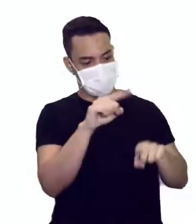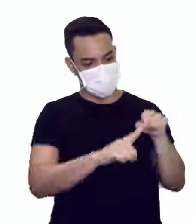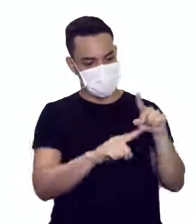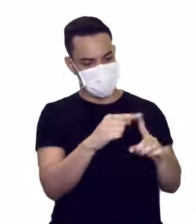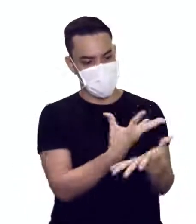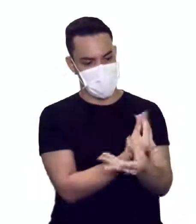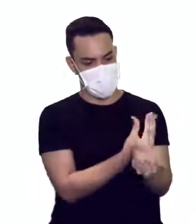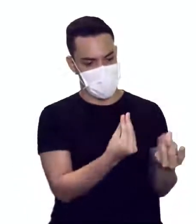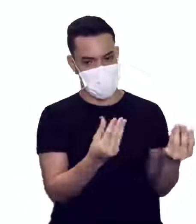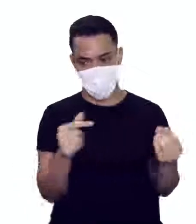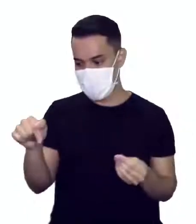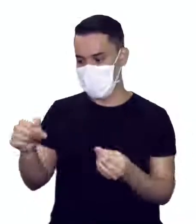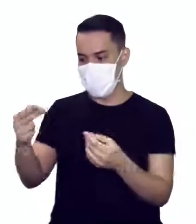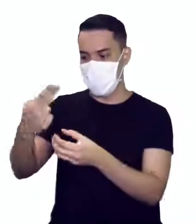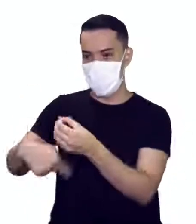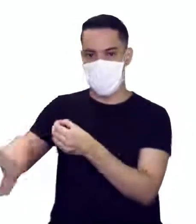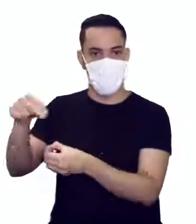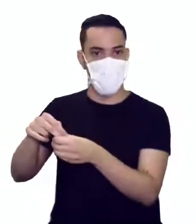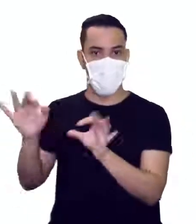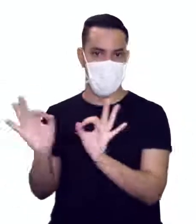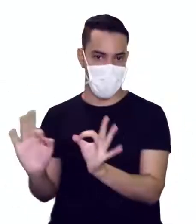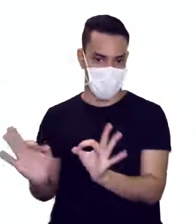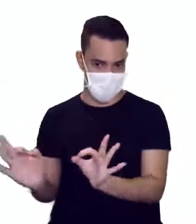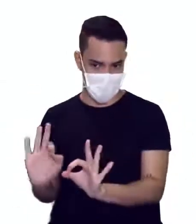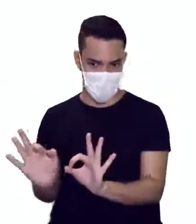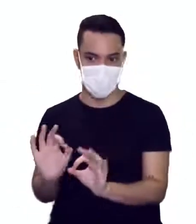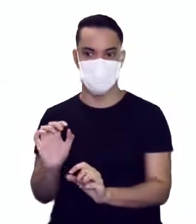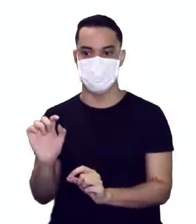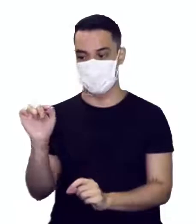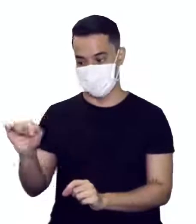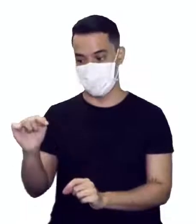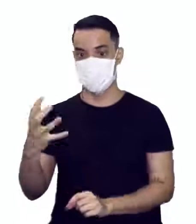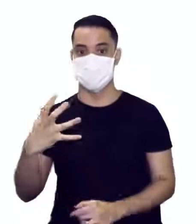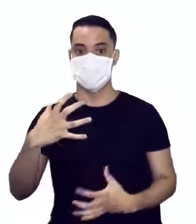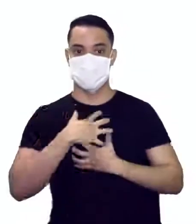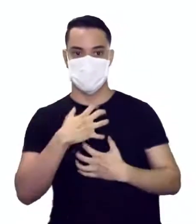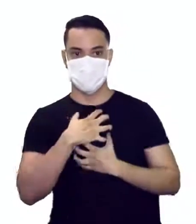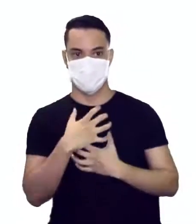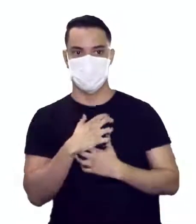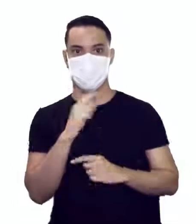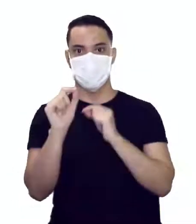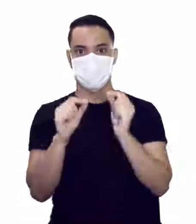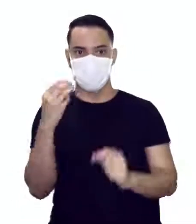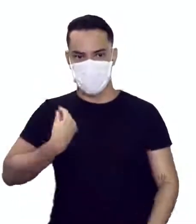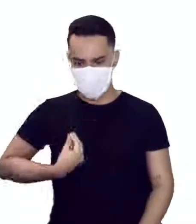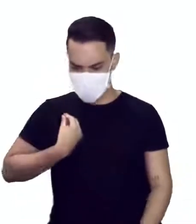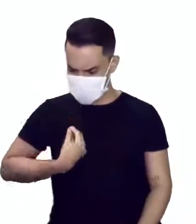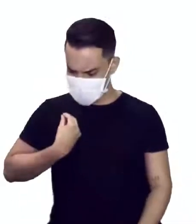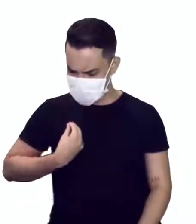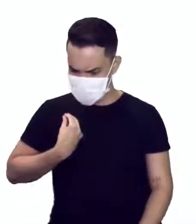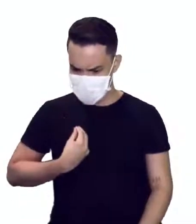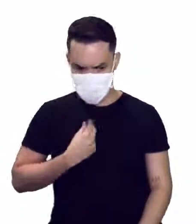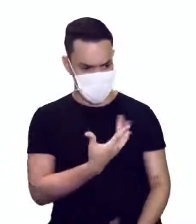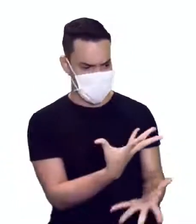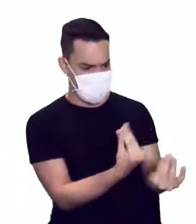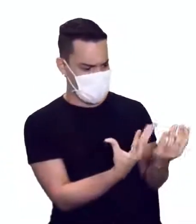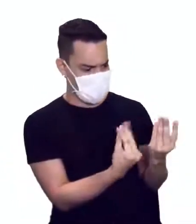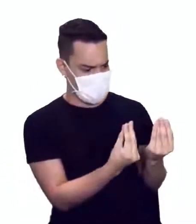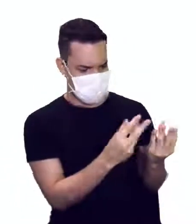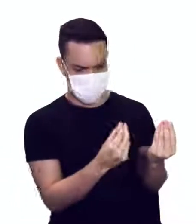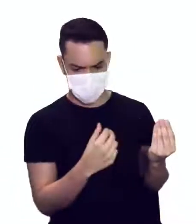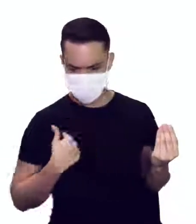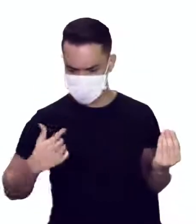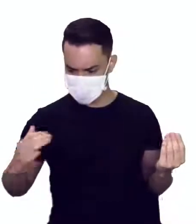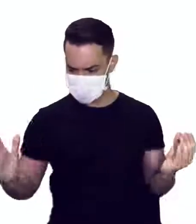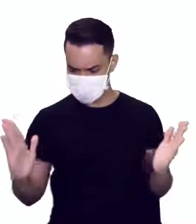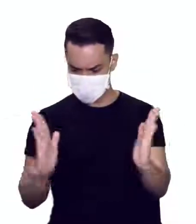e o outro neutro, esse corpo neutro aqui, ele vai sentir a presença de cargas em excesso do outro corpo. Então, ele